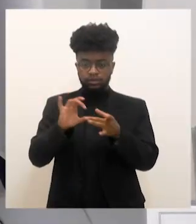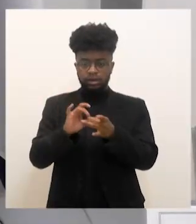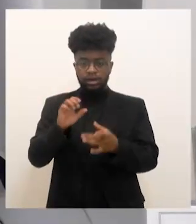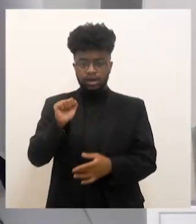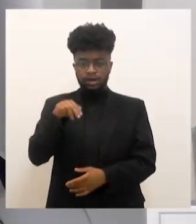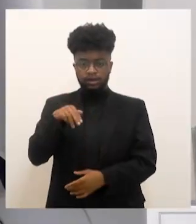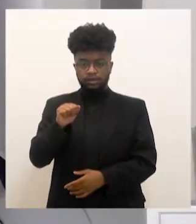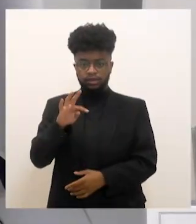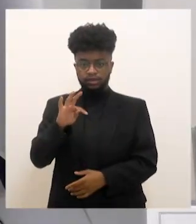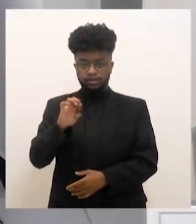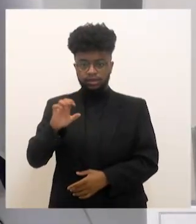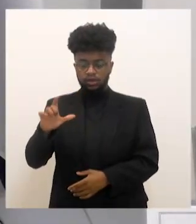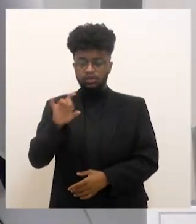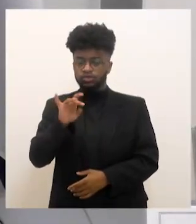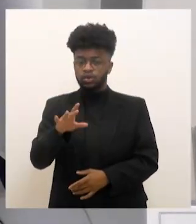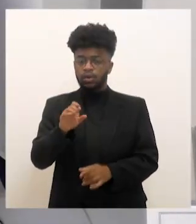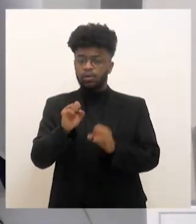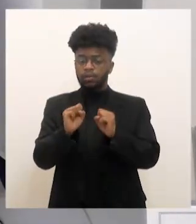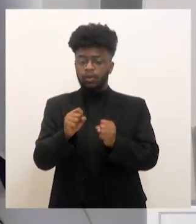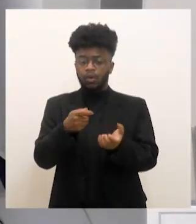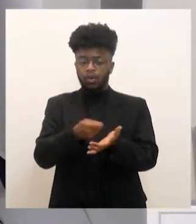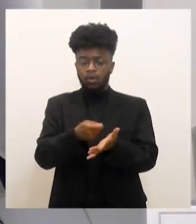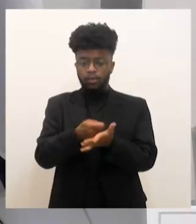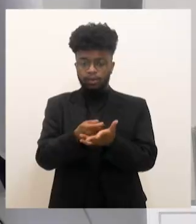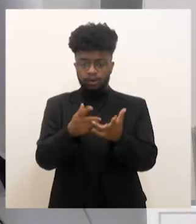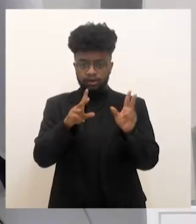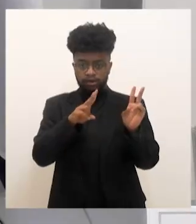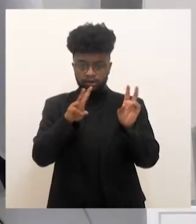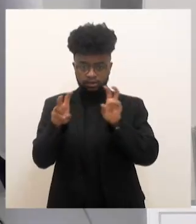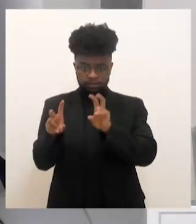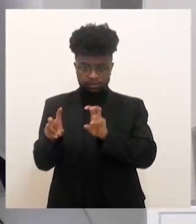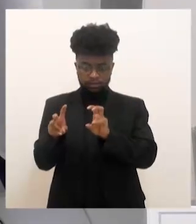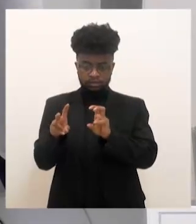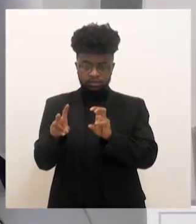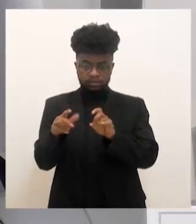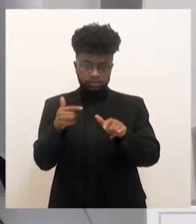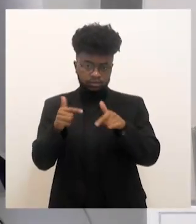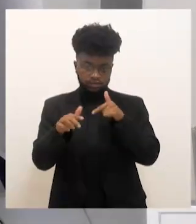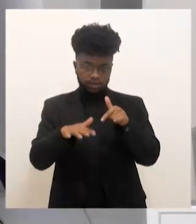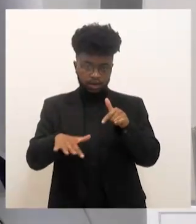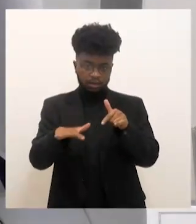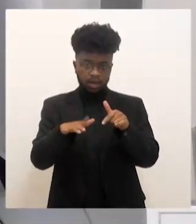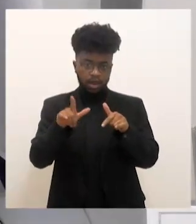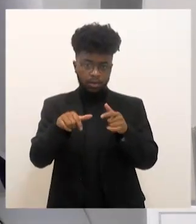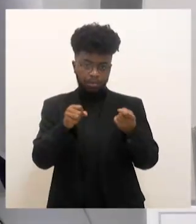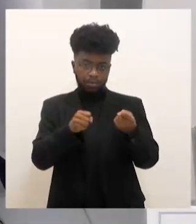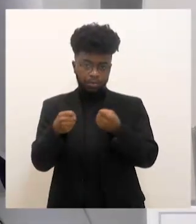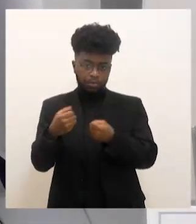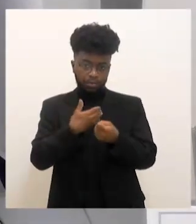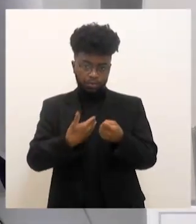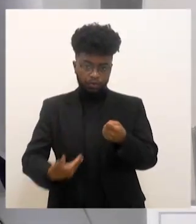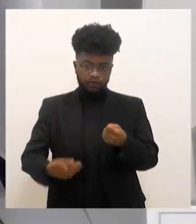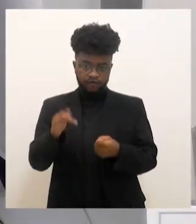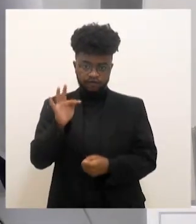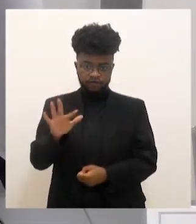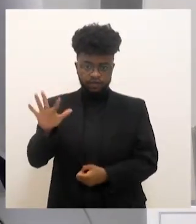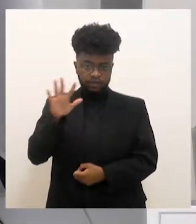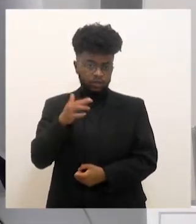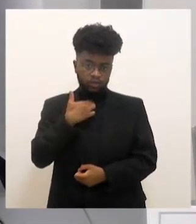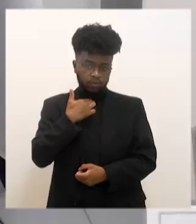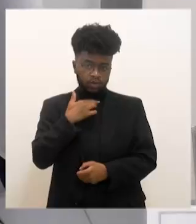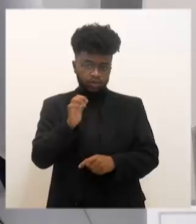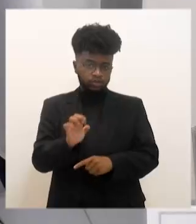que só quem pode impor obrigações a esse tipo de serviço seja o poder público federal e